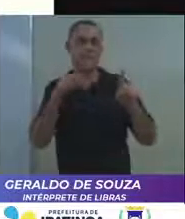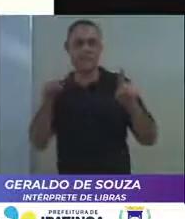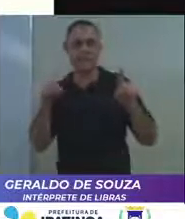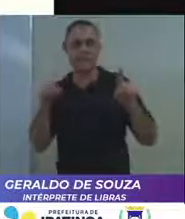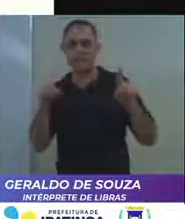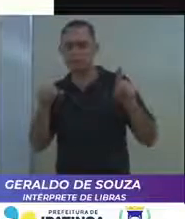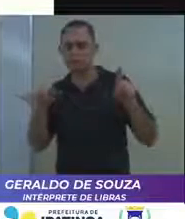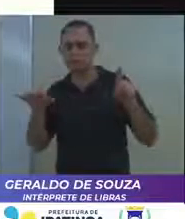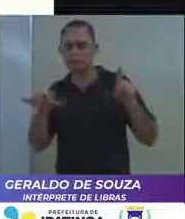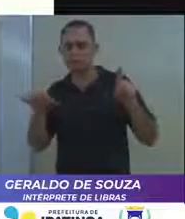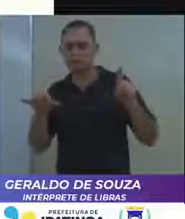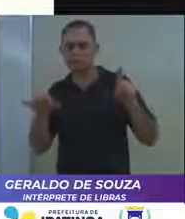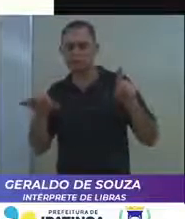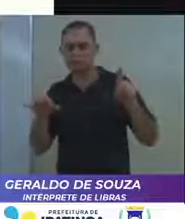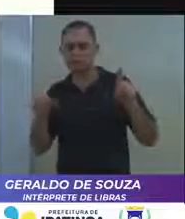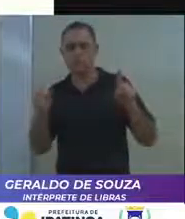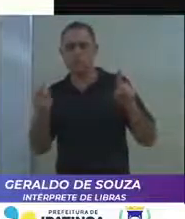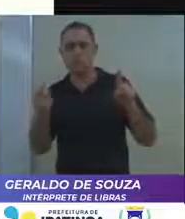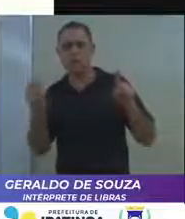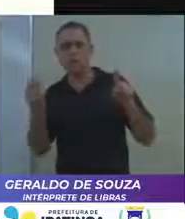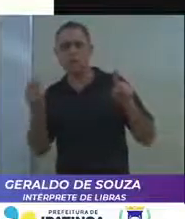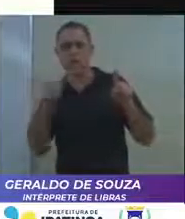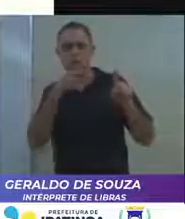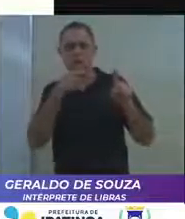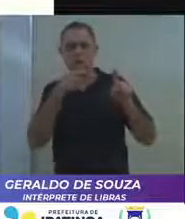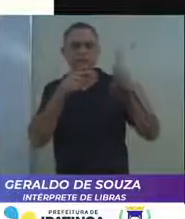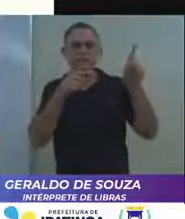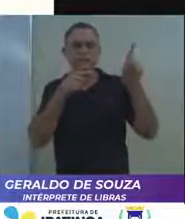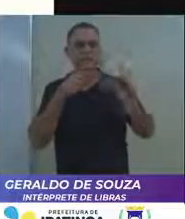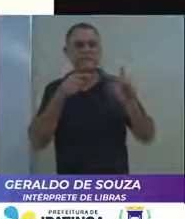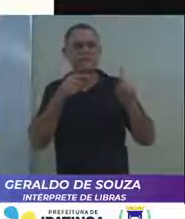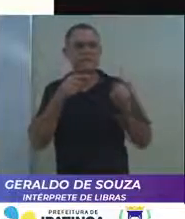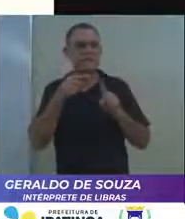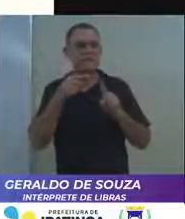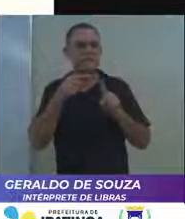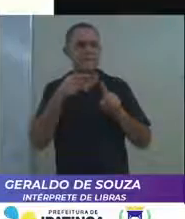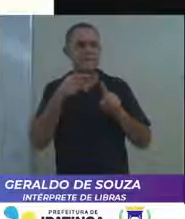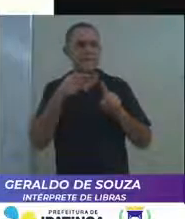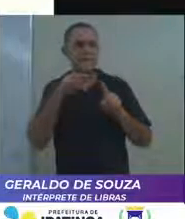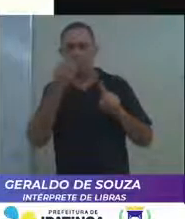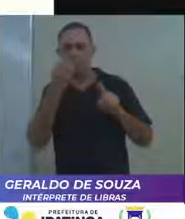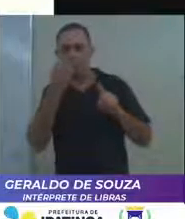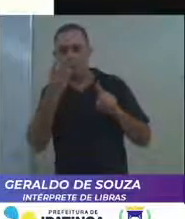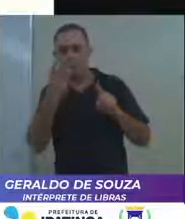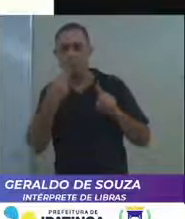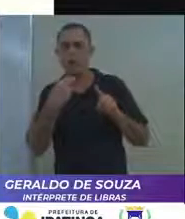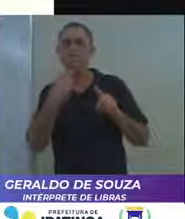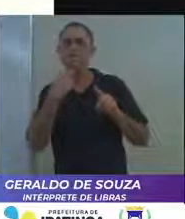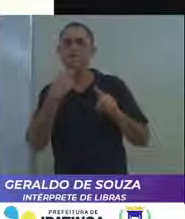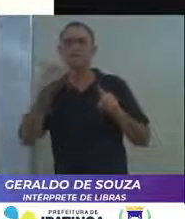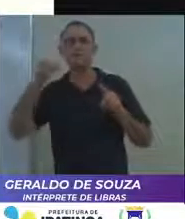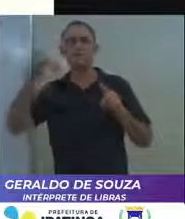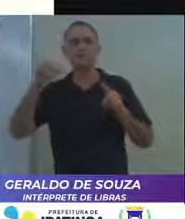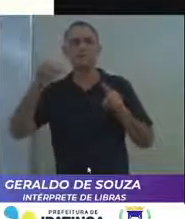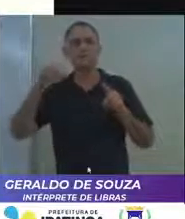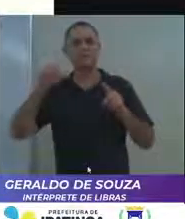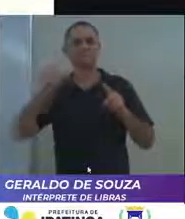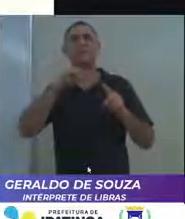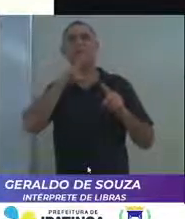falar. Olha, sua voz está boa hoje. Sua voz não está boa hoje. Você precisa